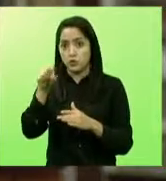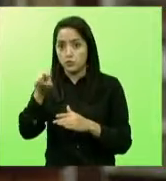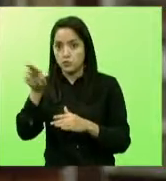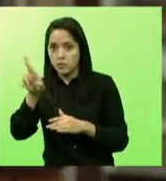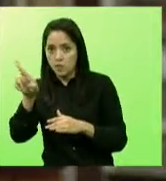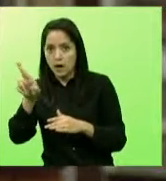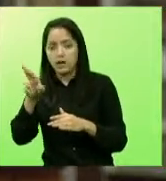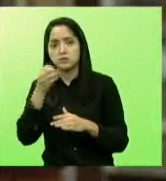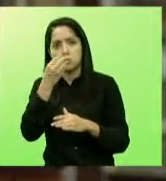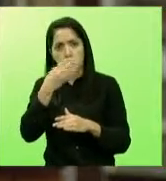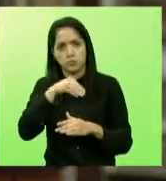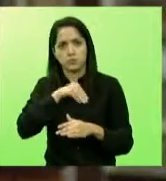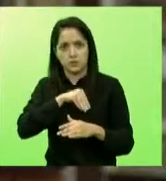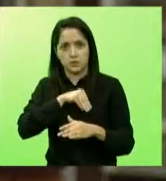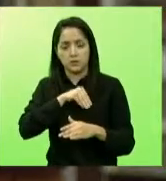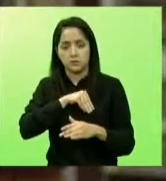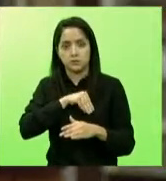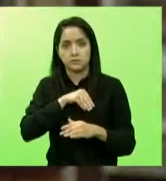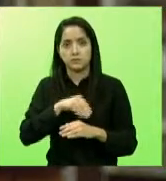salário.